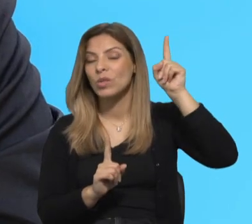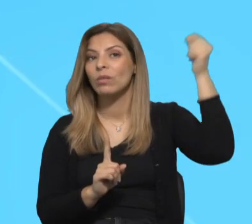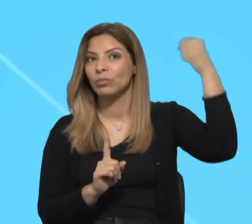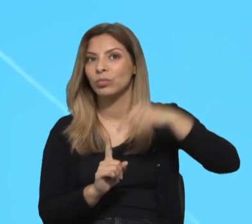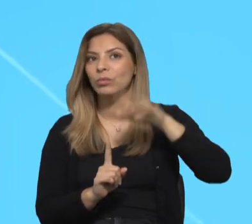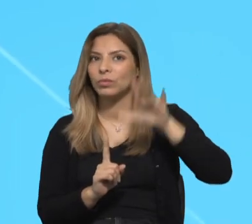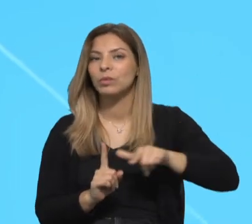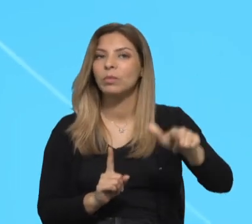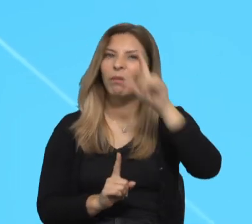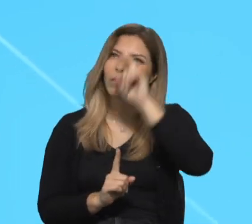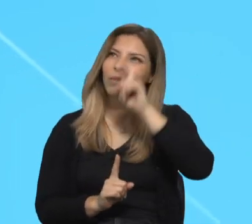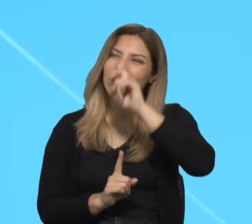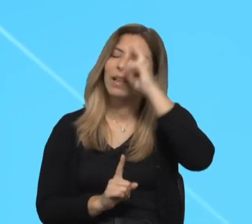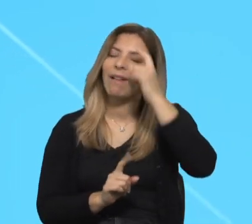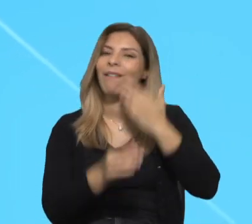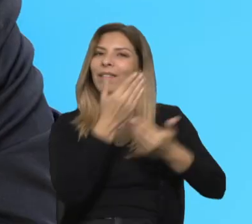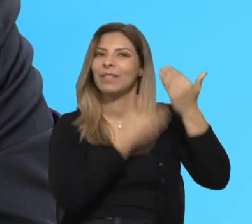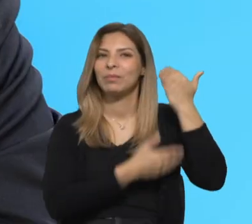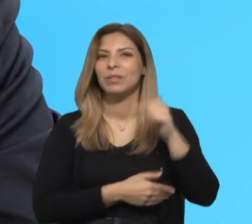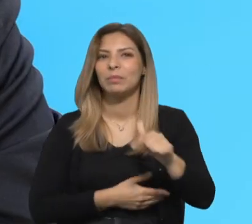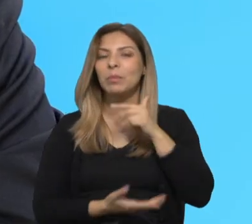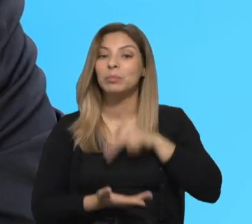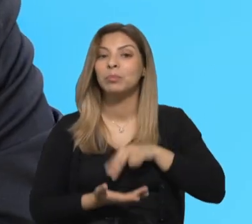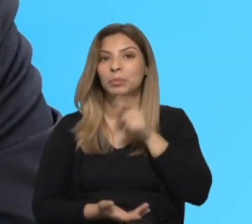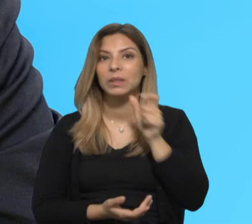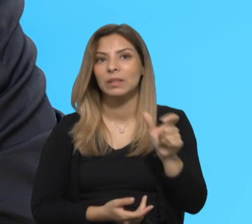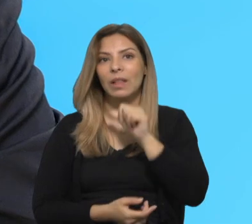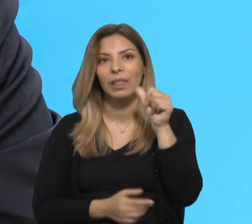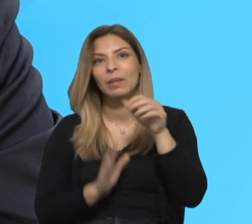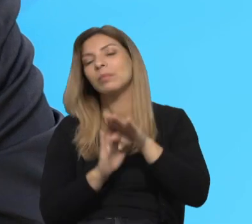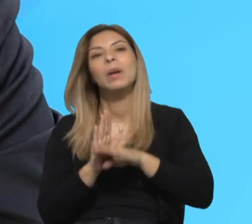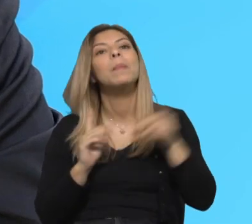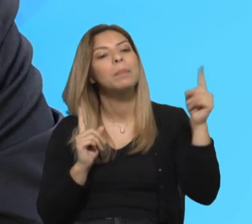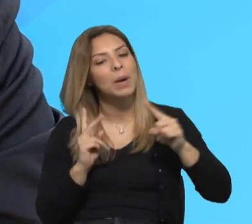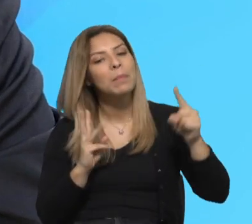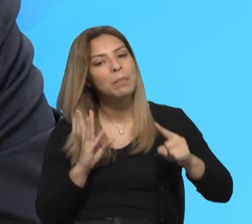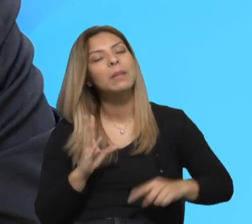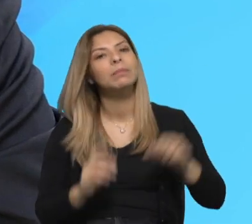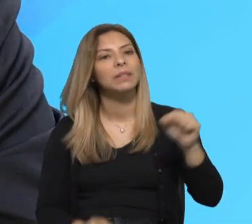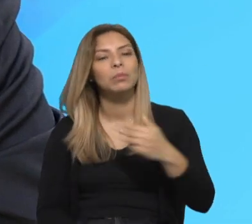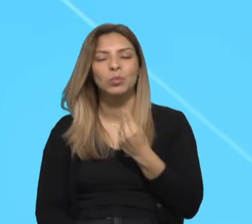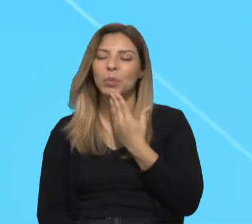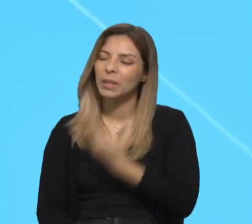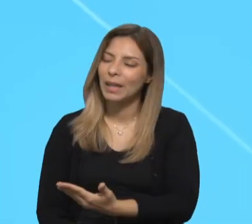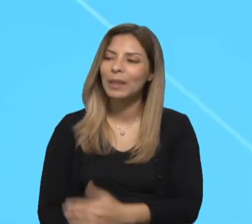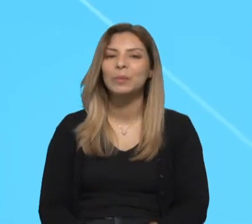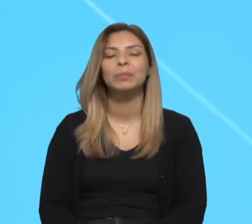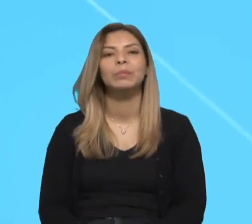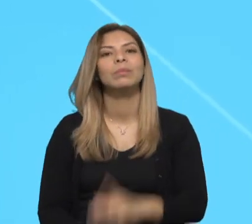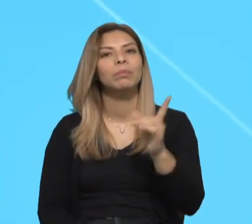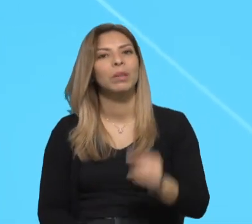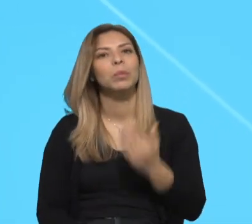velhos tempos em que colaborava, estava muito presente aqui no programa Eclésia. Vim cá várias vezes, bem sim senhor. Agradeço-lhe isso e agradeço